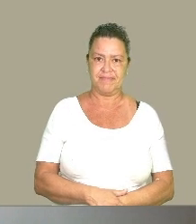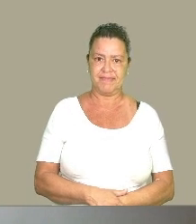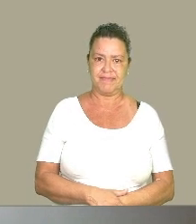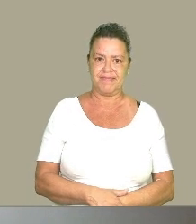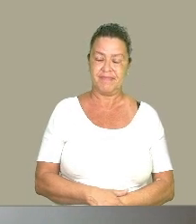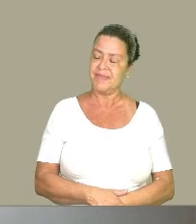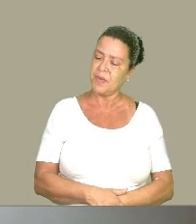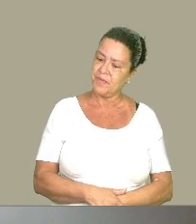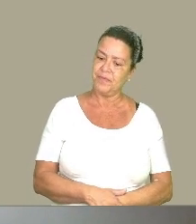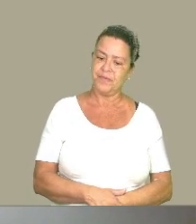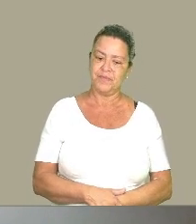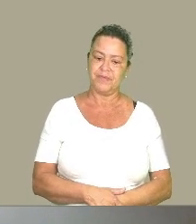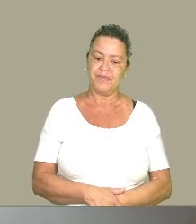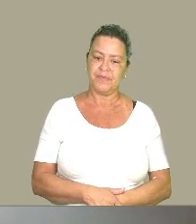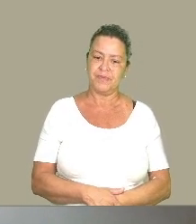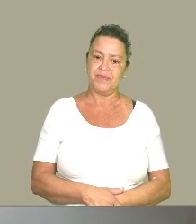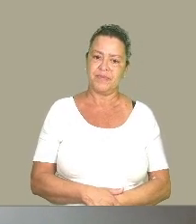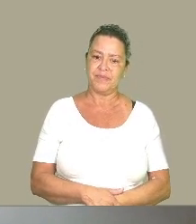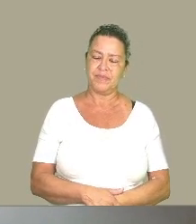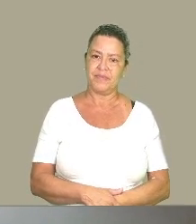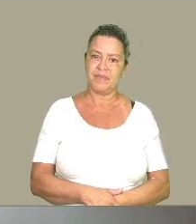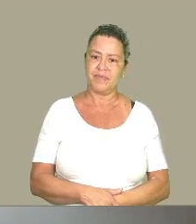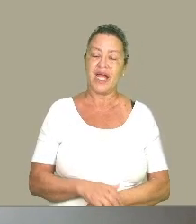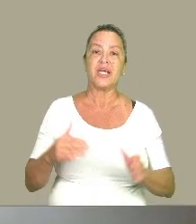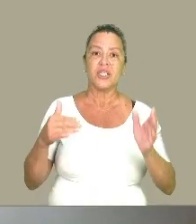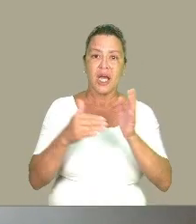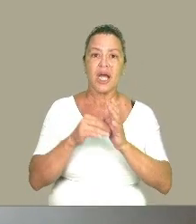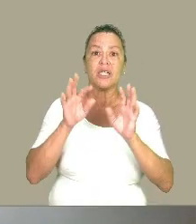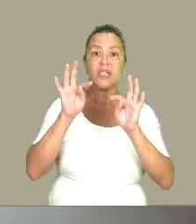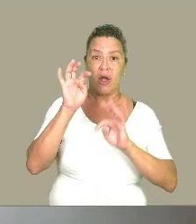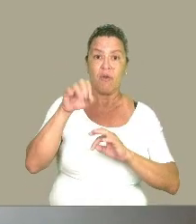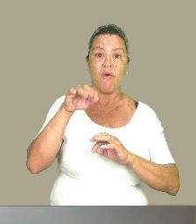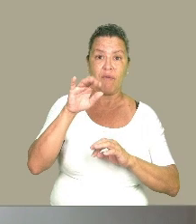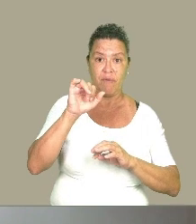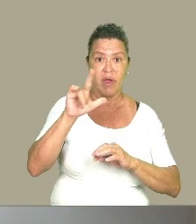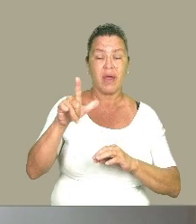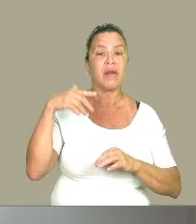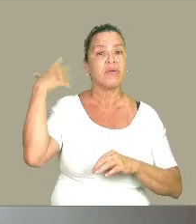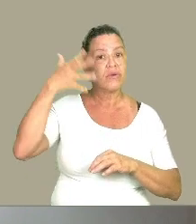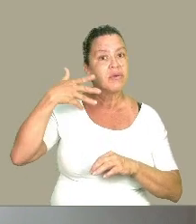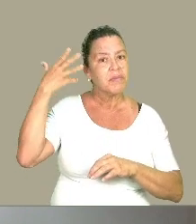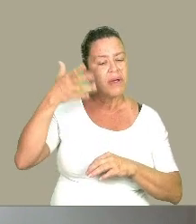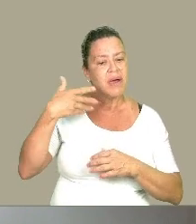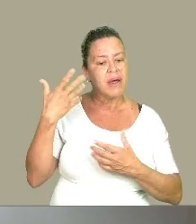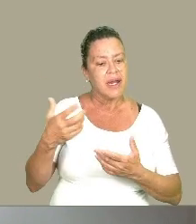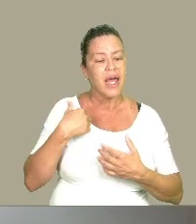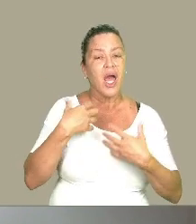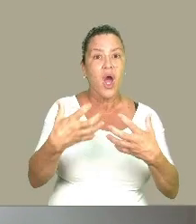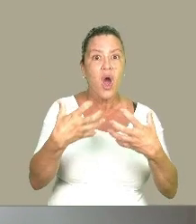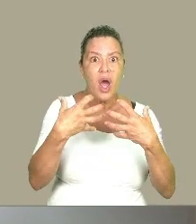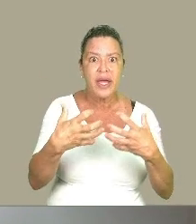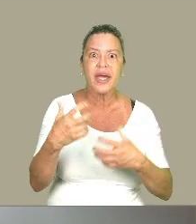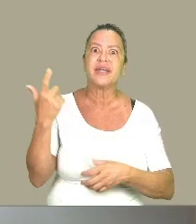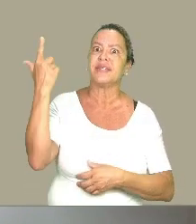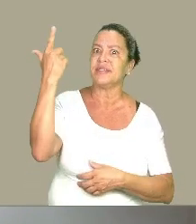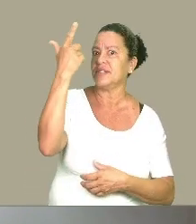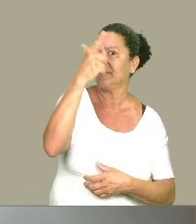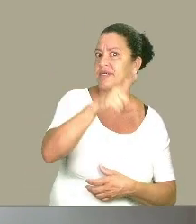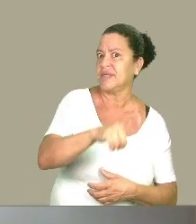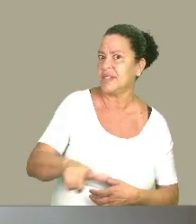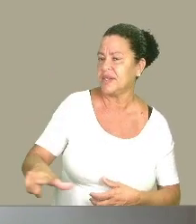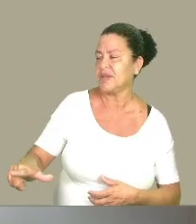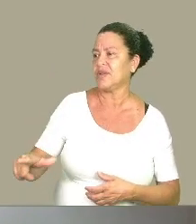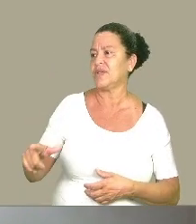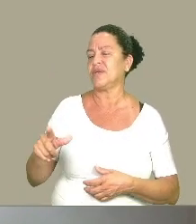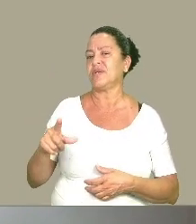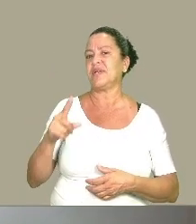Pois bem, já chegando então aqui já a parte final da nossa palestra, eu quero retomar lá a